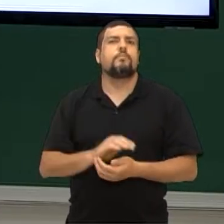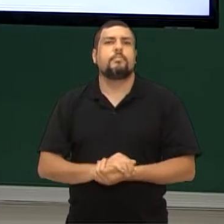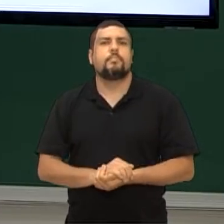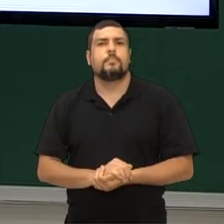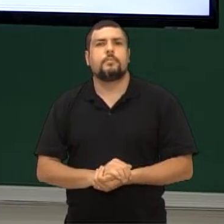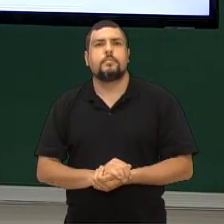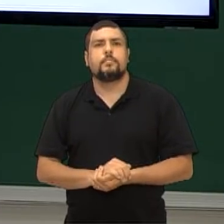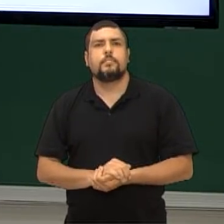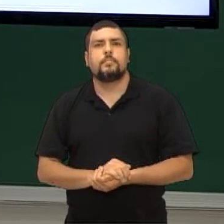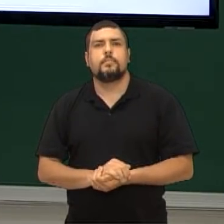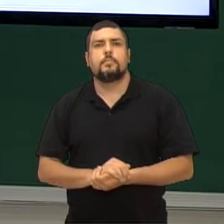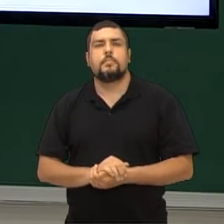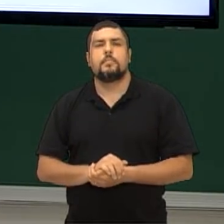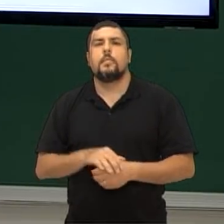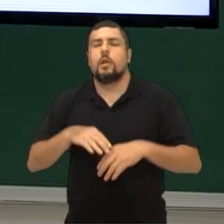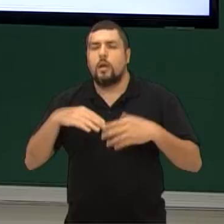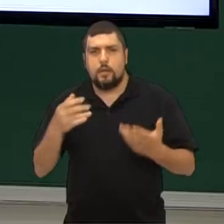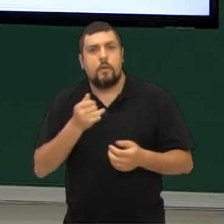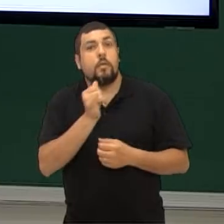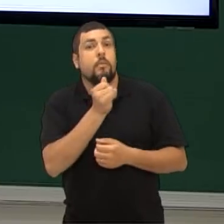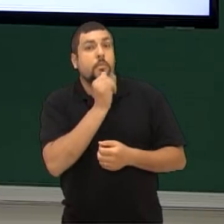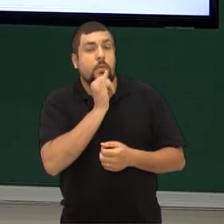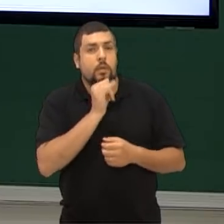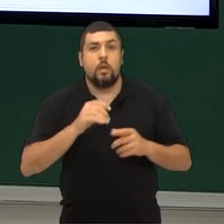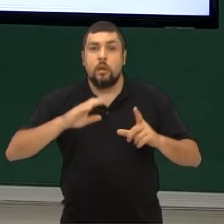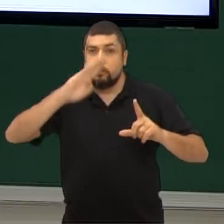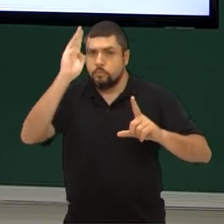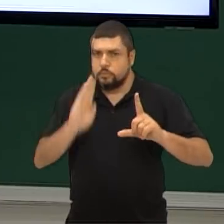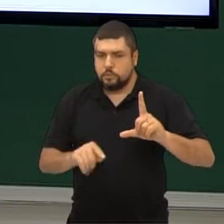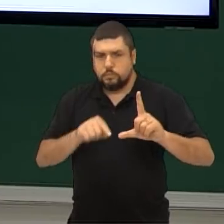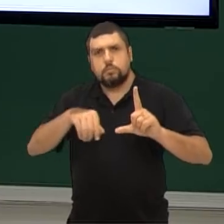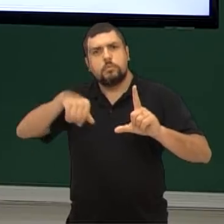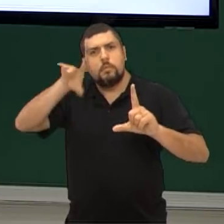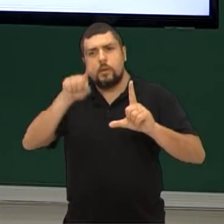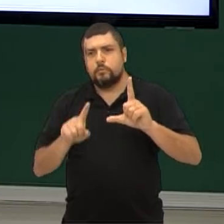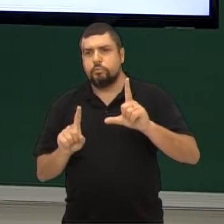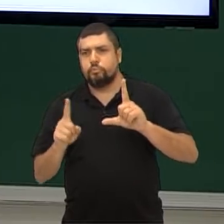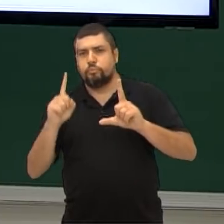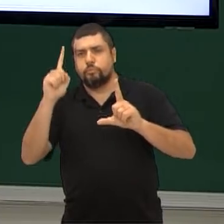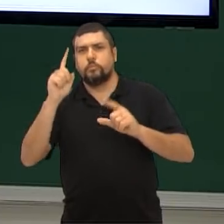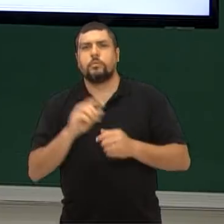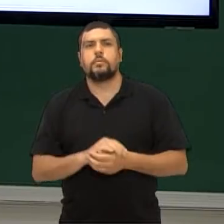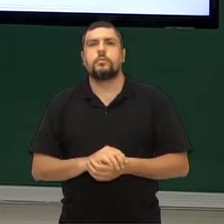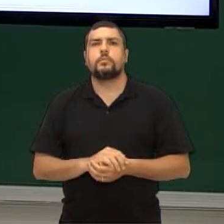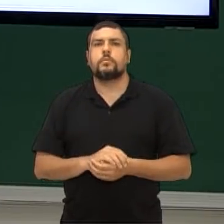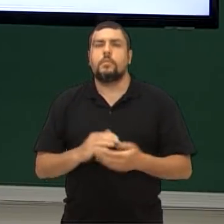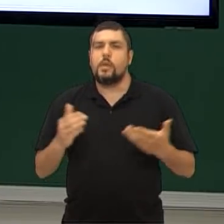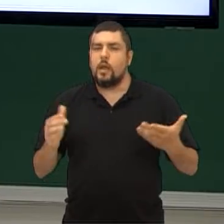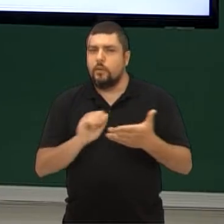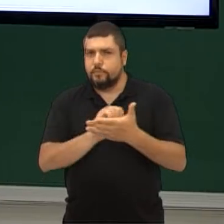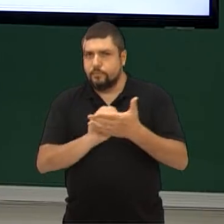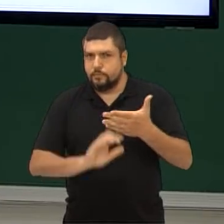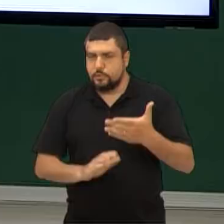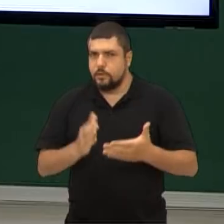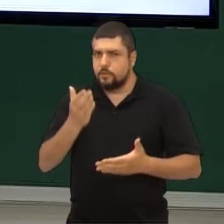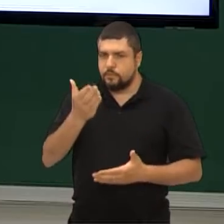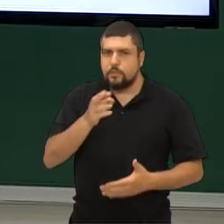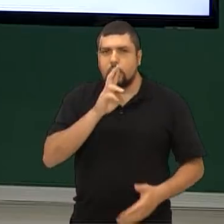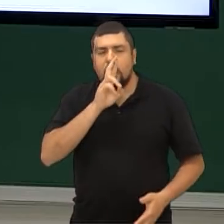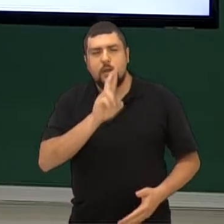Por exemplo, como eu disse para vocês, que o Brasil foi o país que mais ganhou as Copas. Eu vou dar um exercício para vocês resolverem